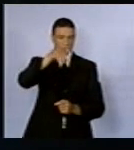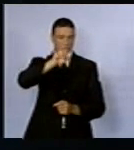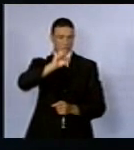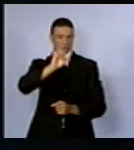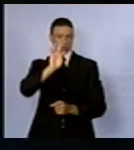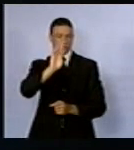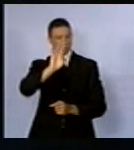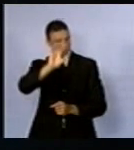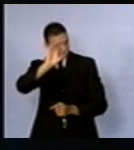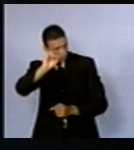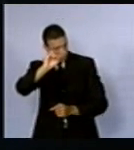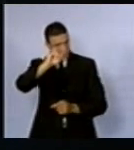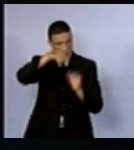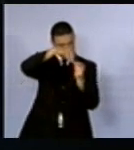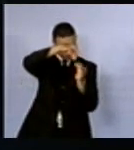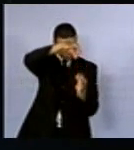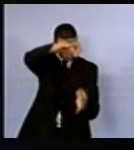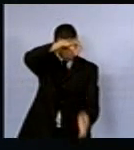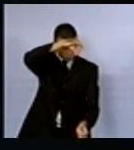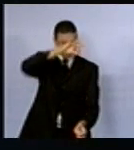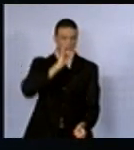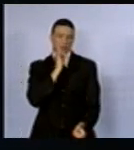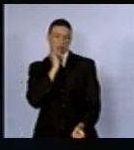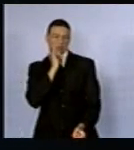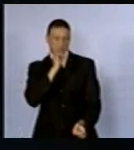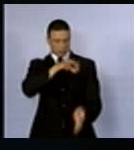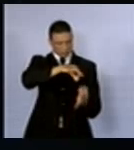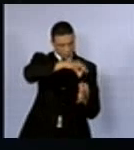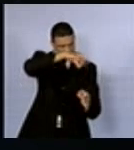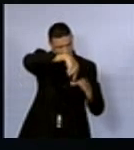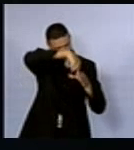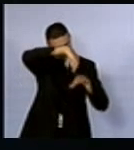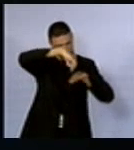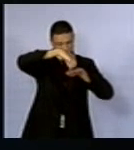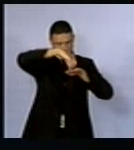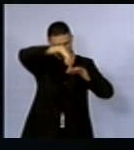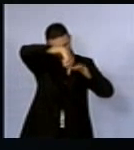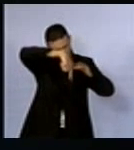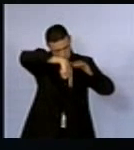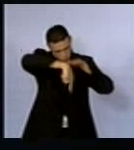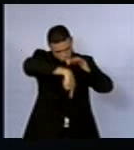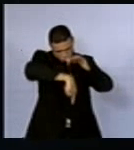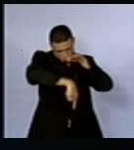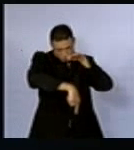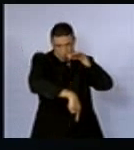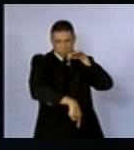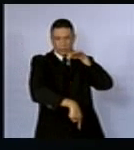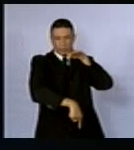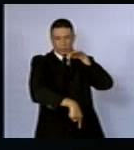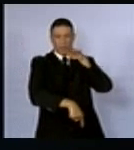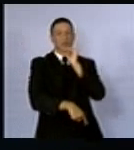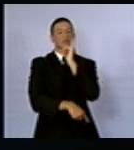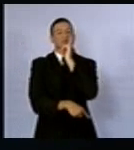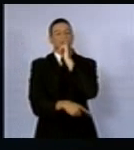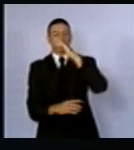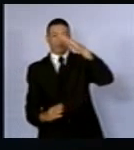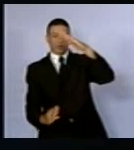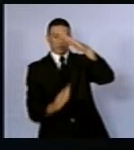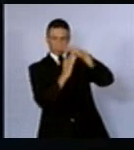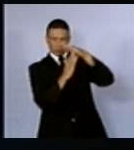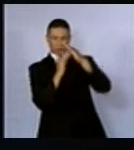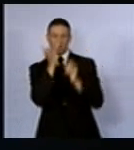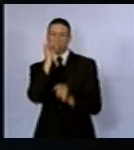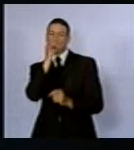E o final da calha fica 1,5 metro, 2 abaixo do solo. Como eu falei, como não há limite, não há barreiras